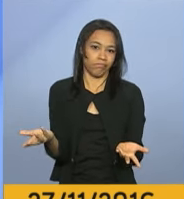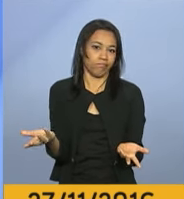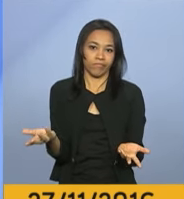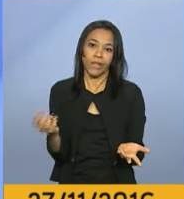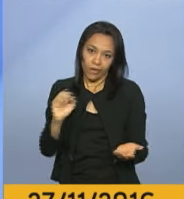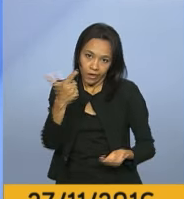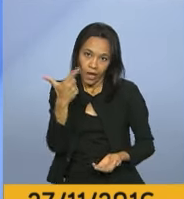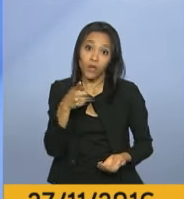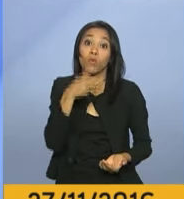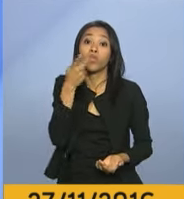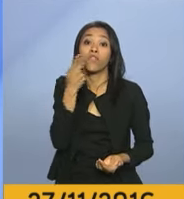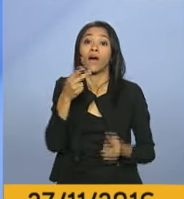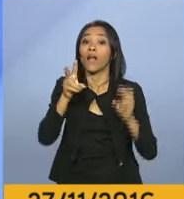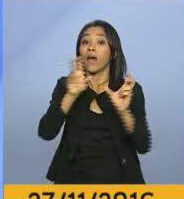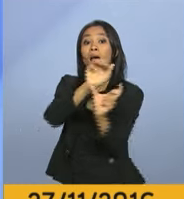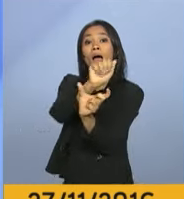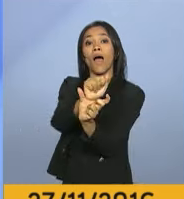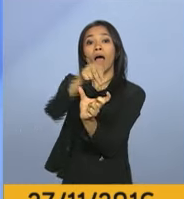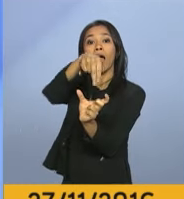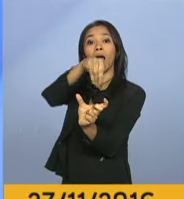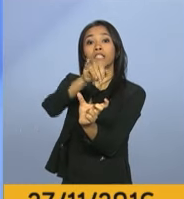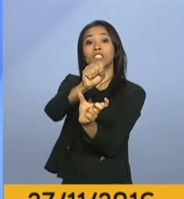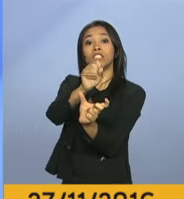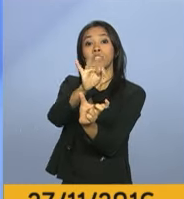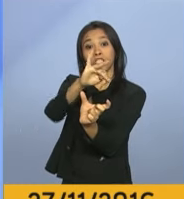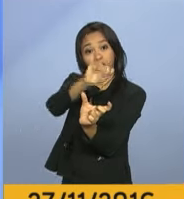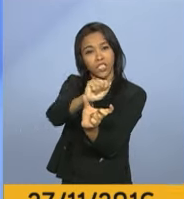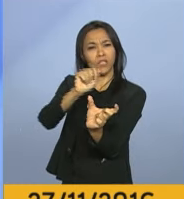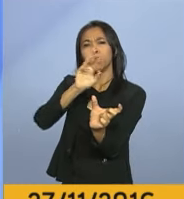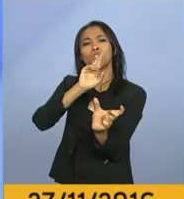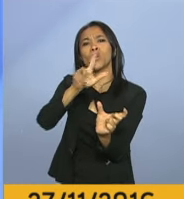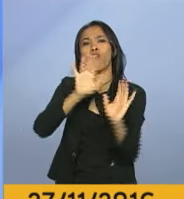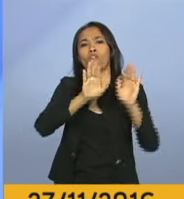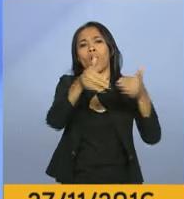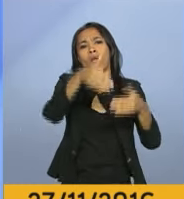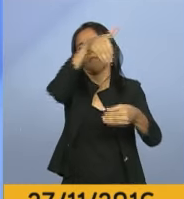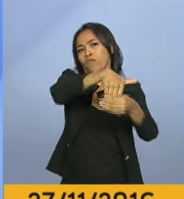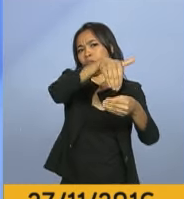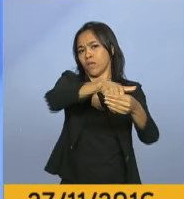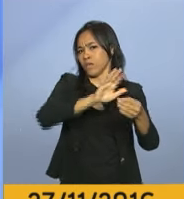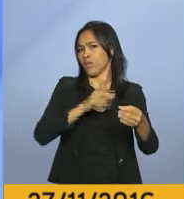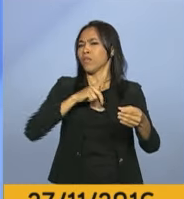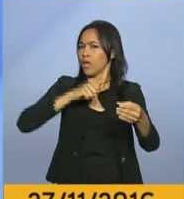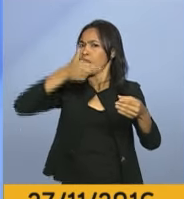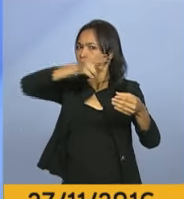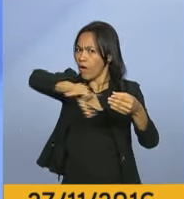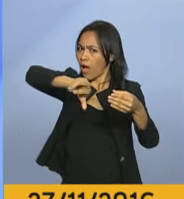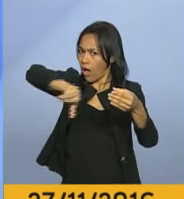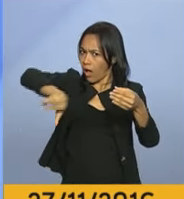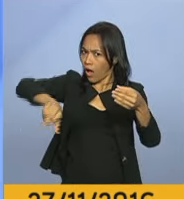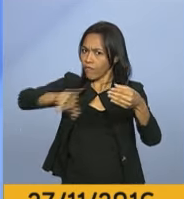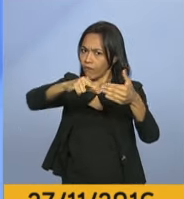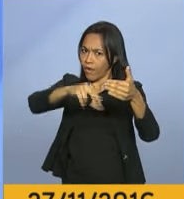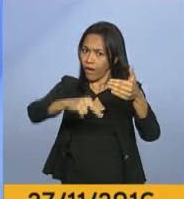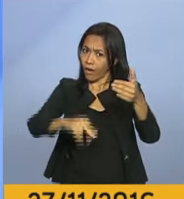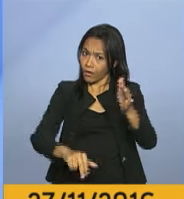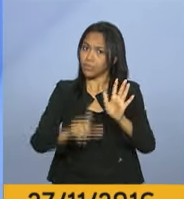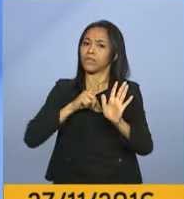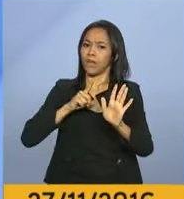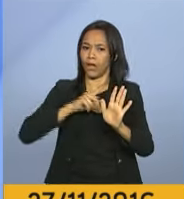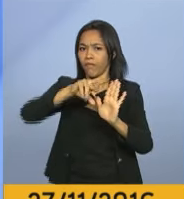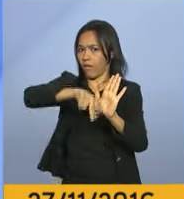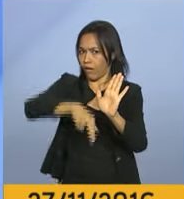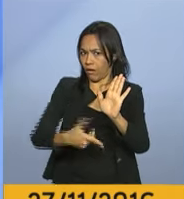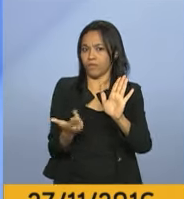se fala de anistia, não se fala de anistia dos crimes eleitorais. Se fala de anistia de outros crimes. E essa anistia de